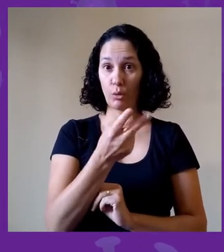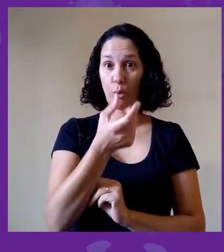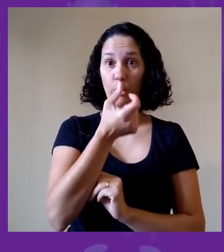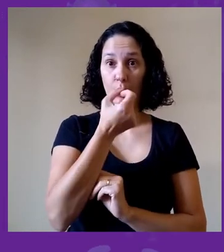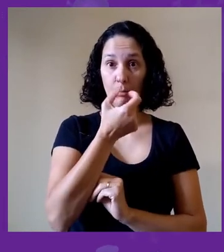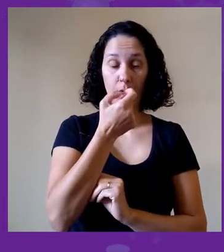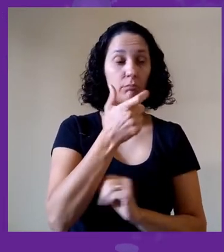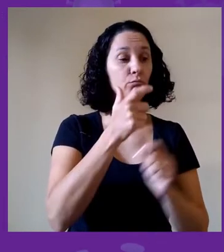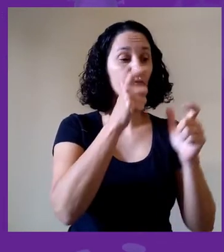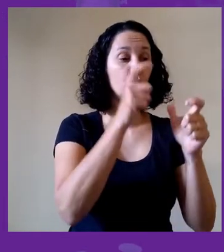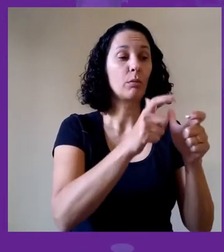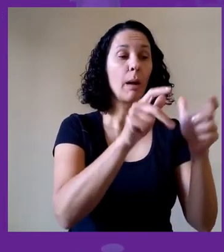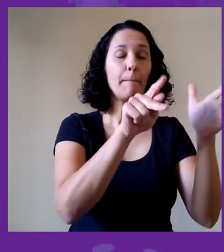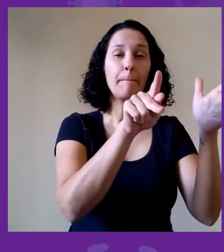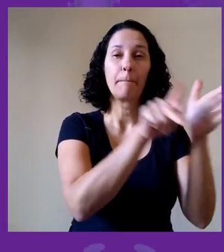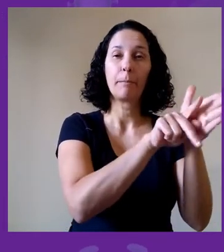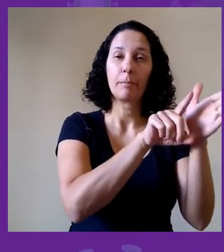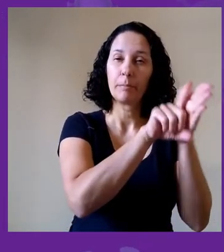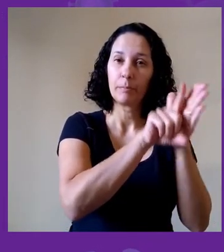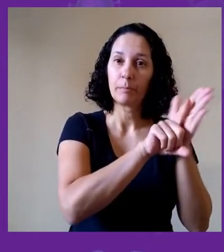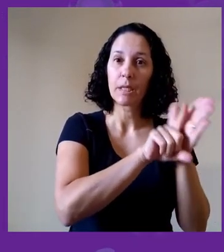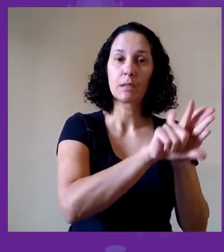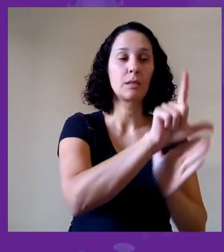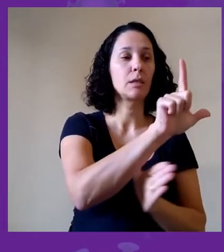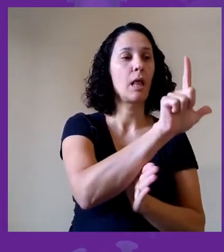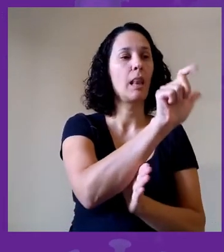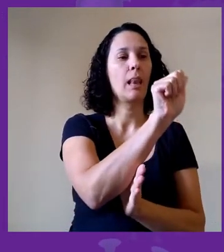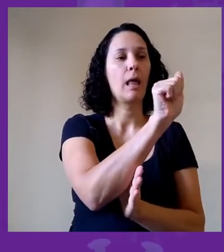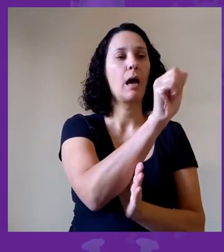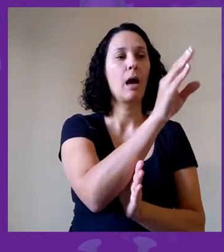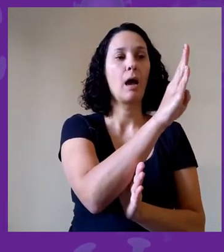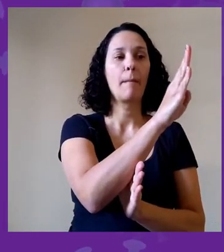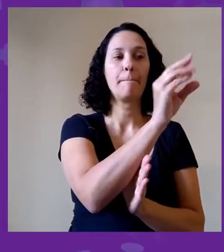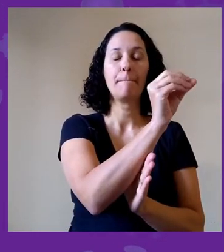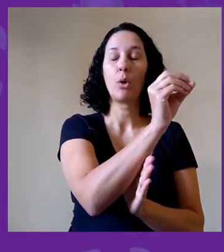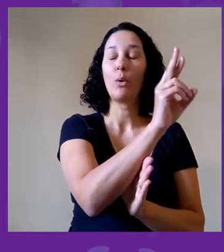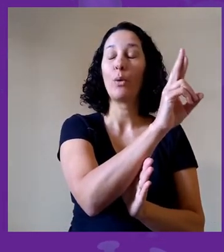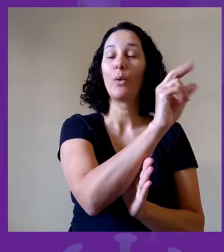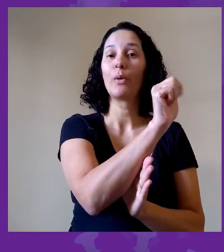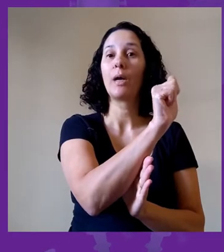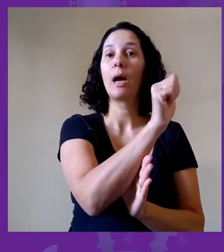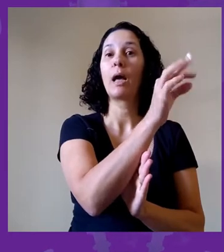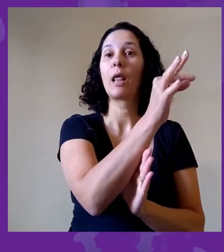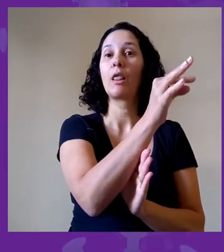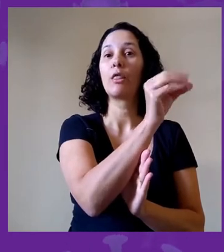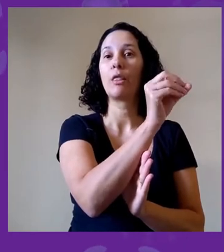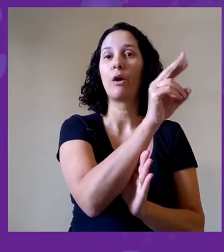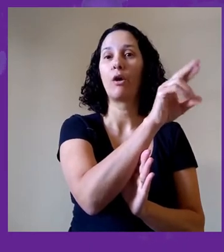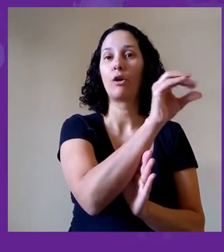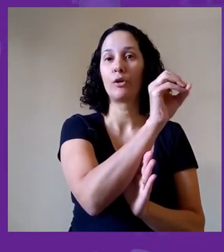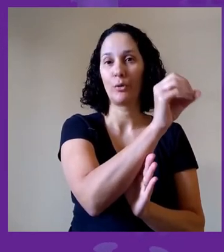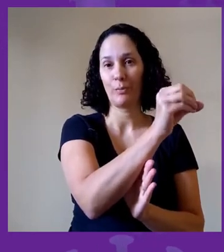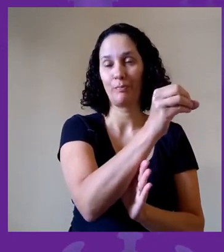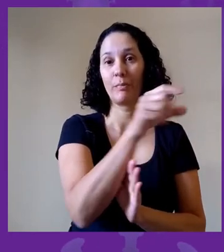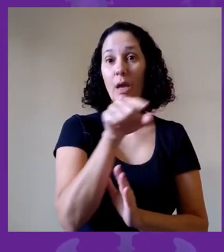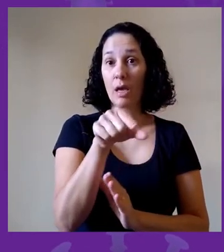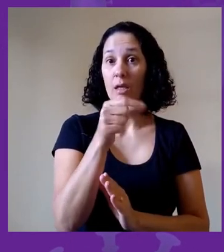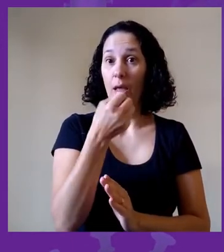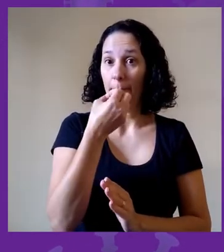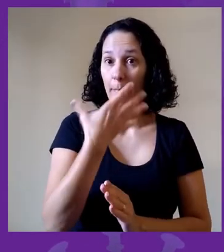in vitro, mas ainda não tem nenhum estudo relativo ao uso clínico da ivermectina